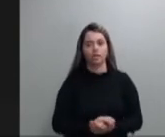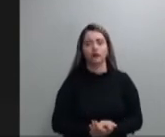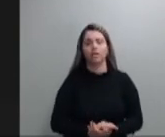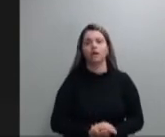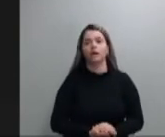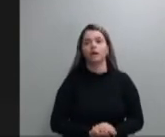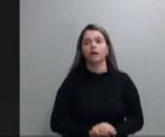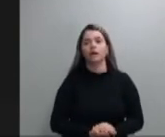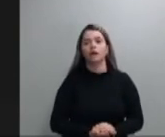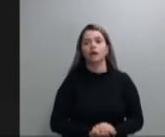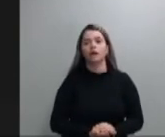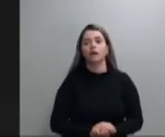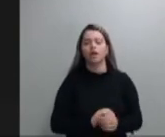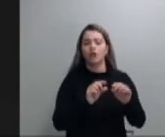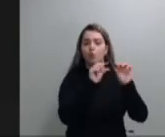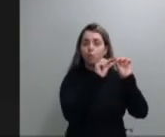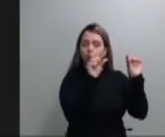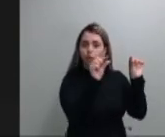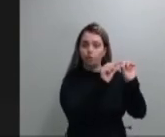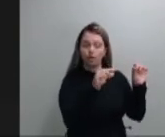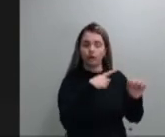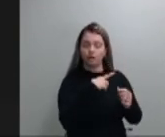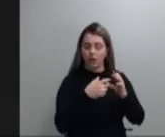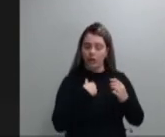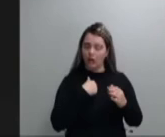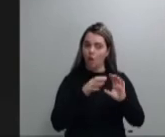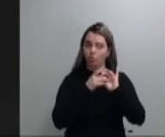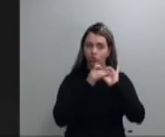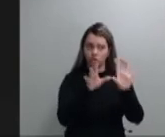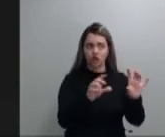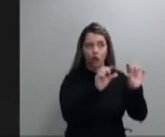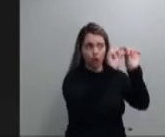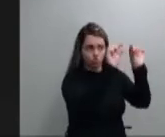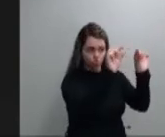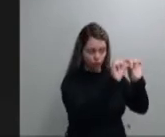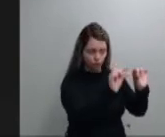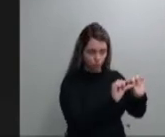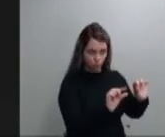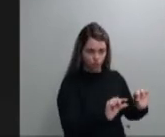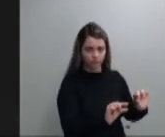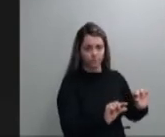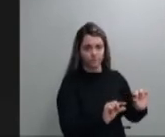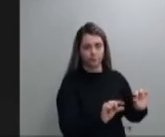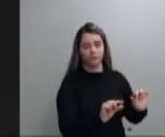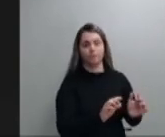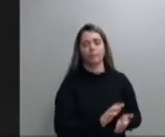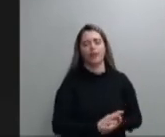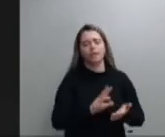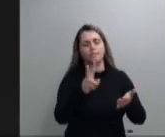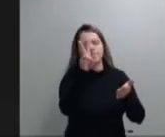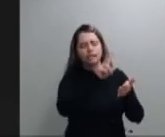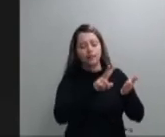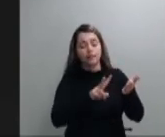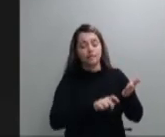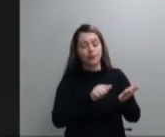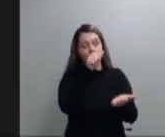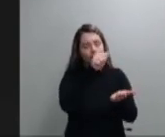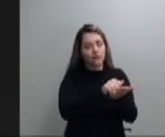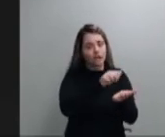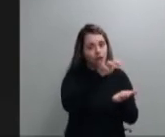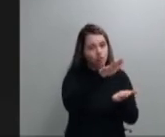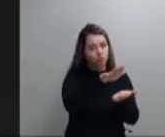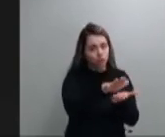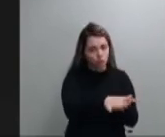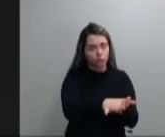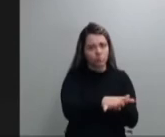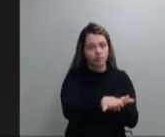em até 15 dias úteis contados da data de realização da operação aplicando multa aos agentes econômicos